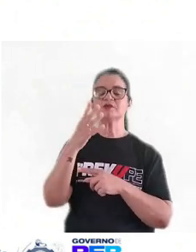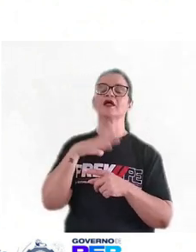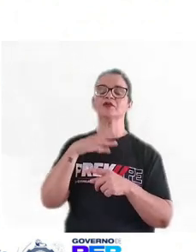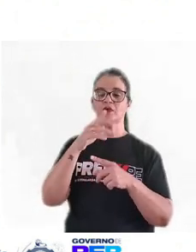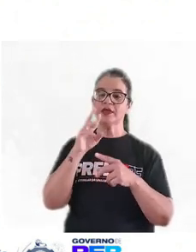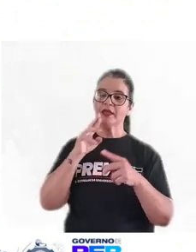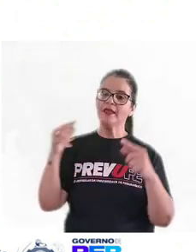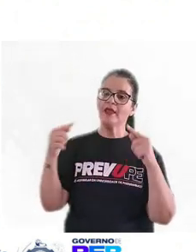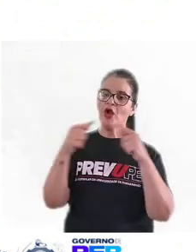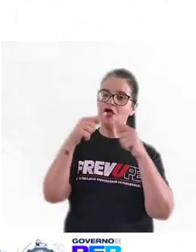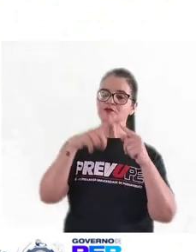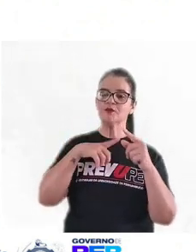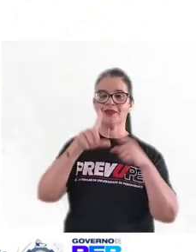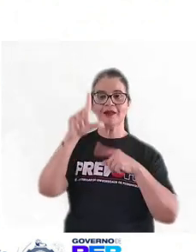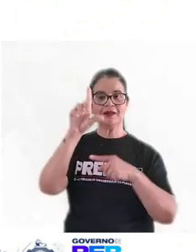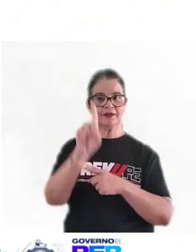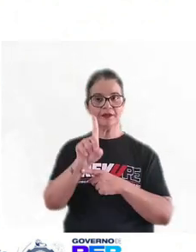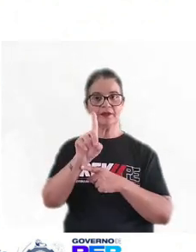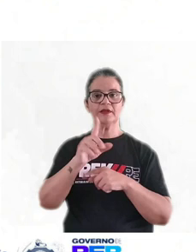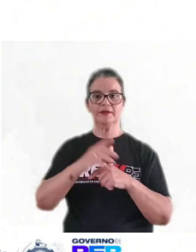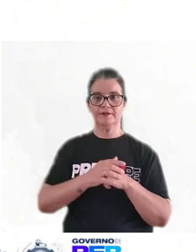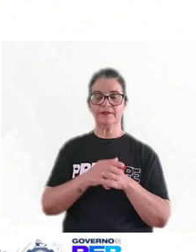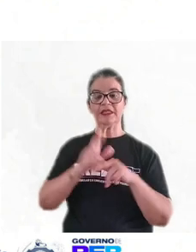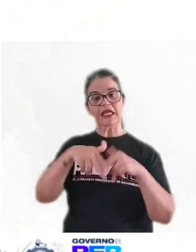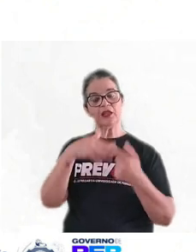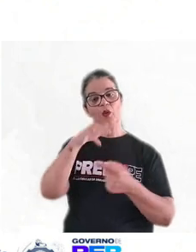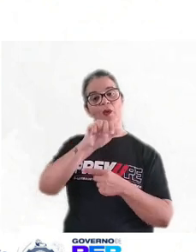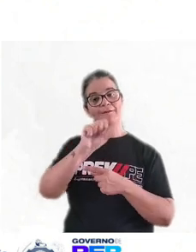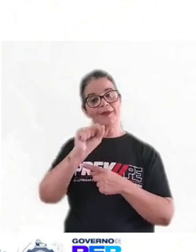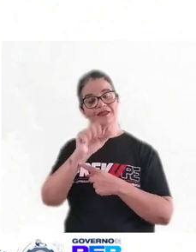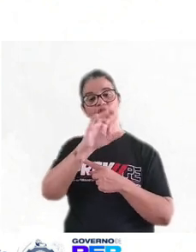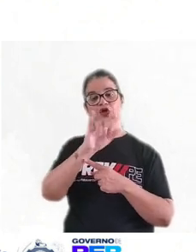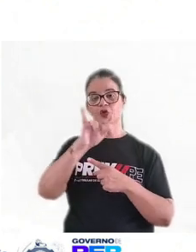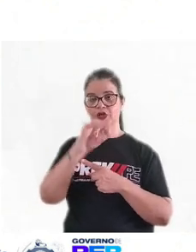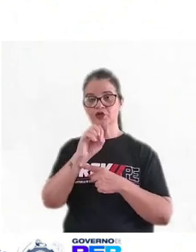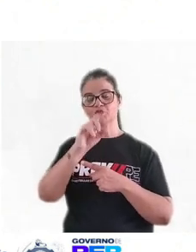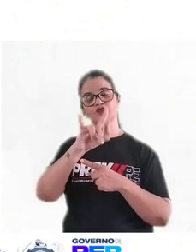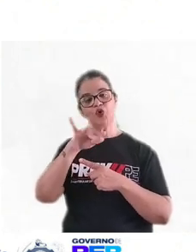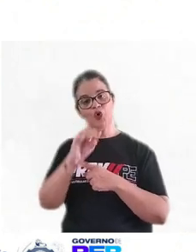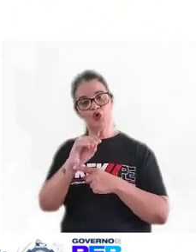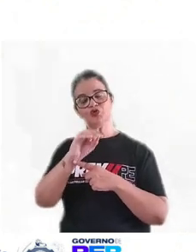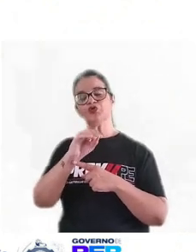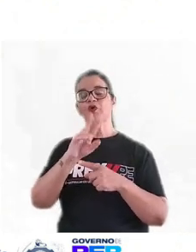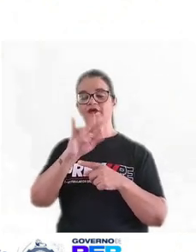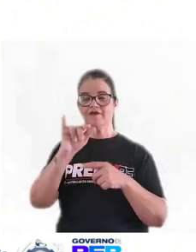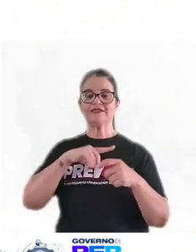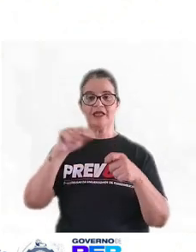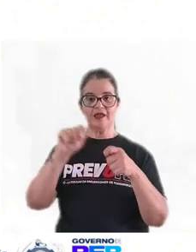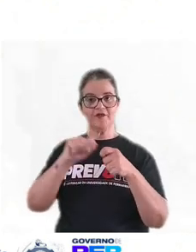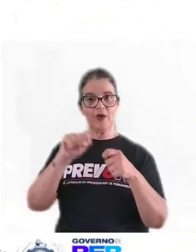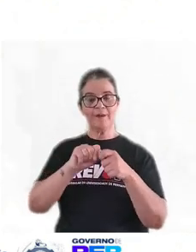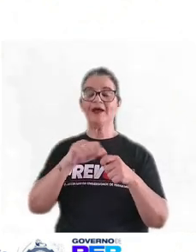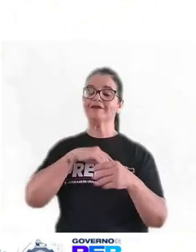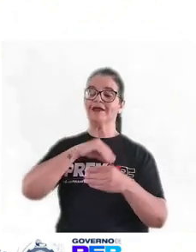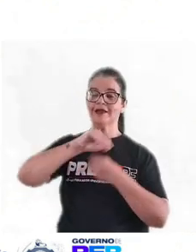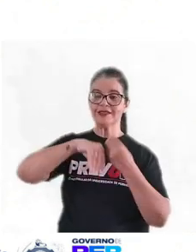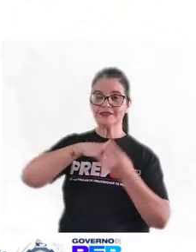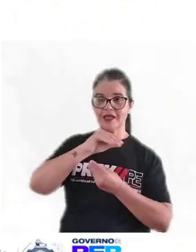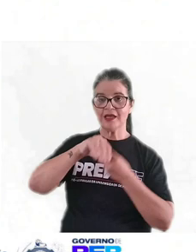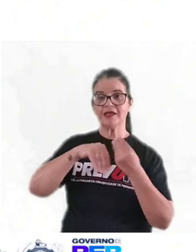que corresponde à alternativa D. Então, a massa de clorídrico de sódio que será formada